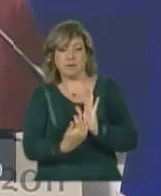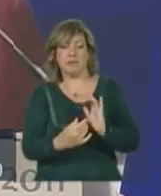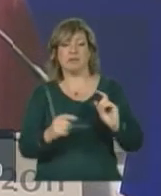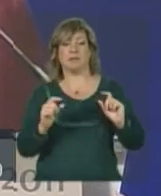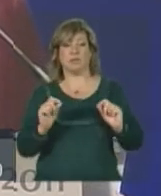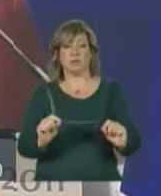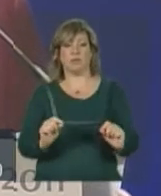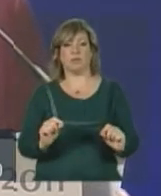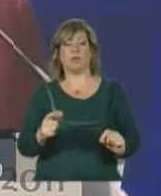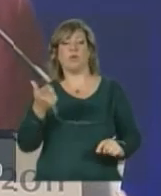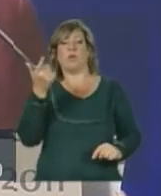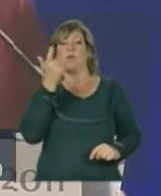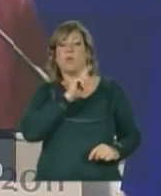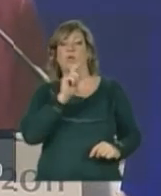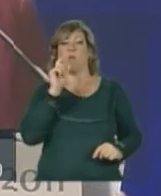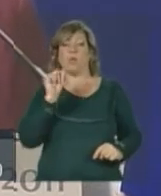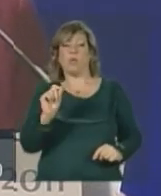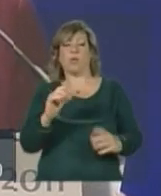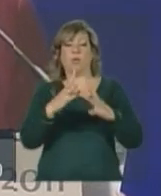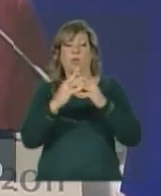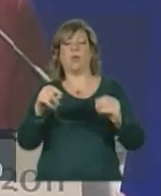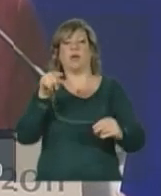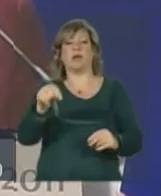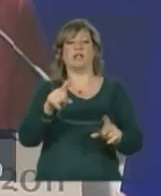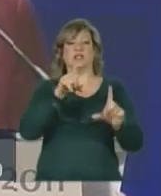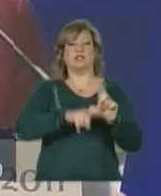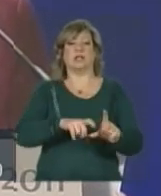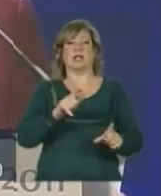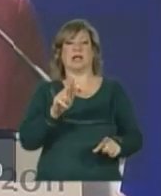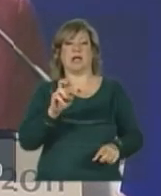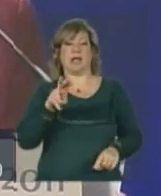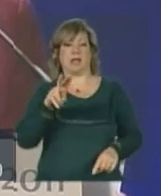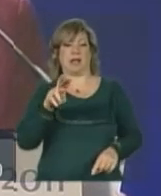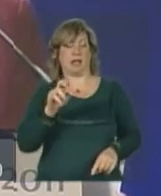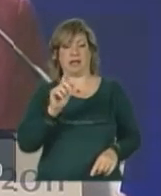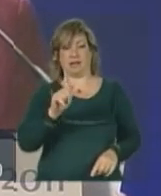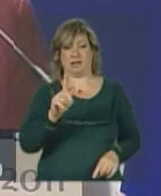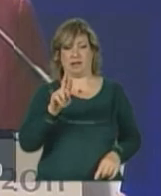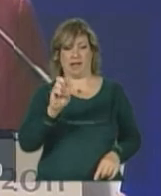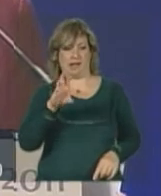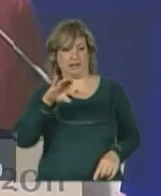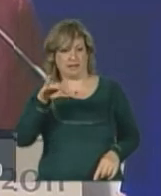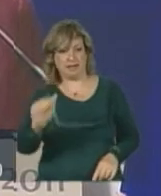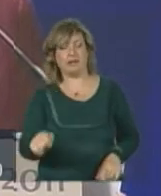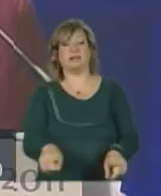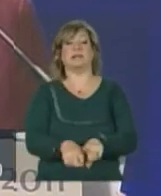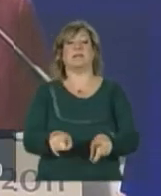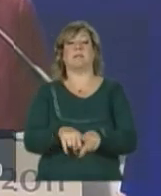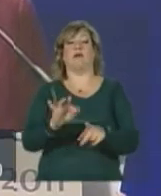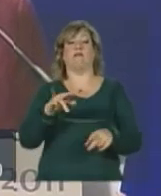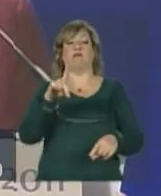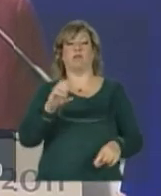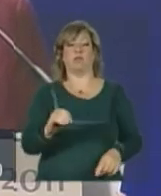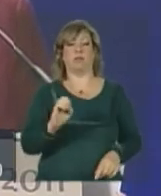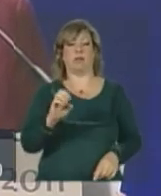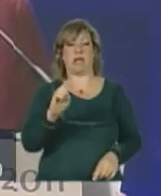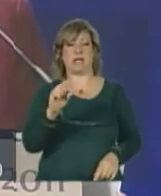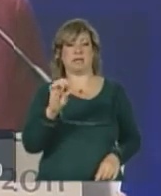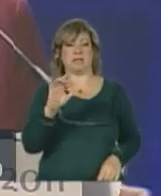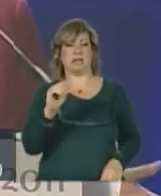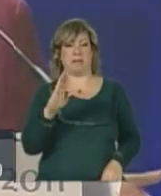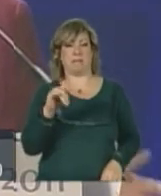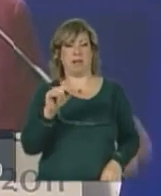são o resgate da dívida grega, o problema do fundo de estabilização e a recapitalização dos